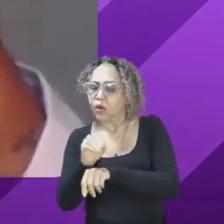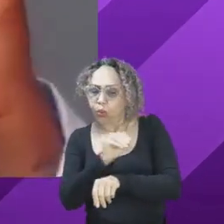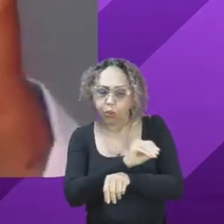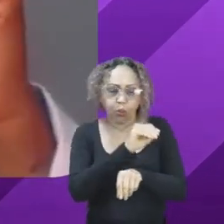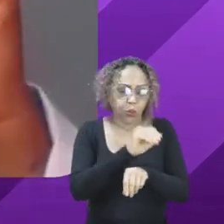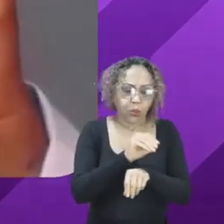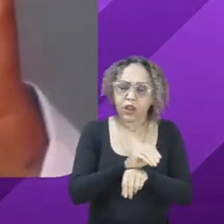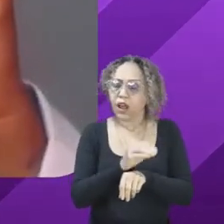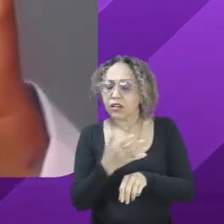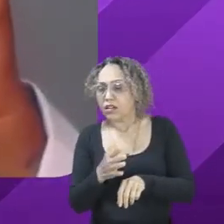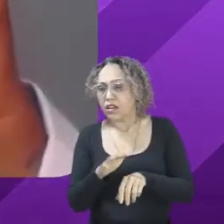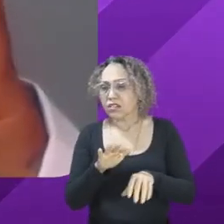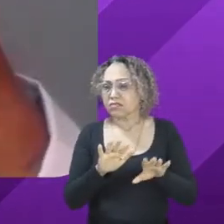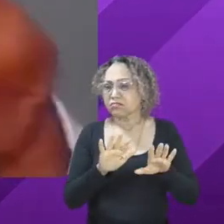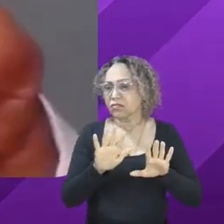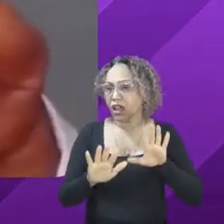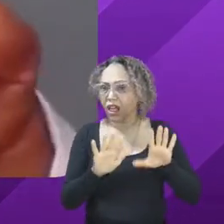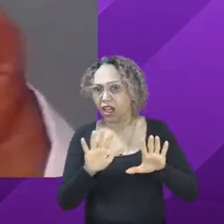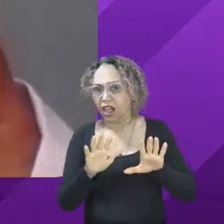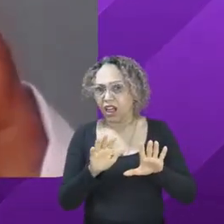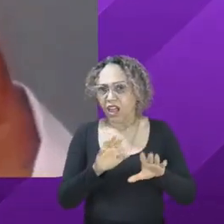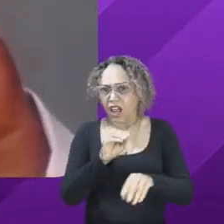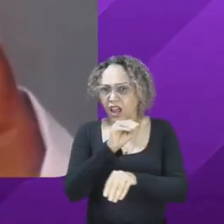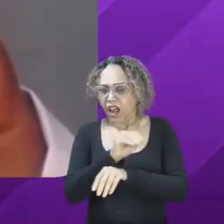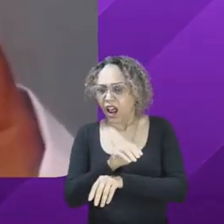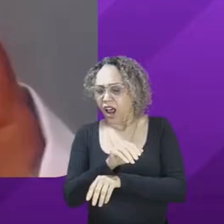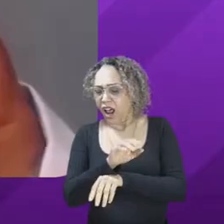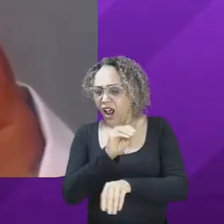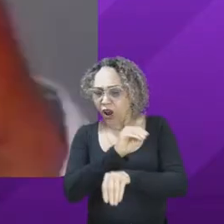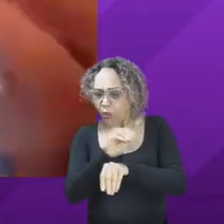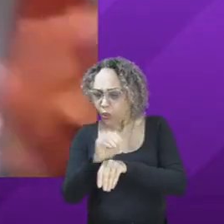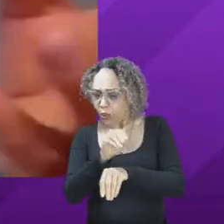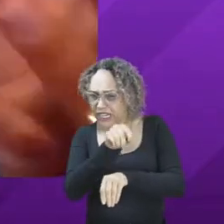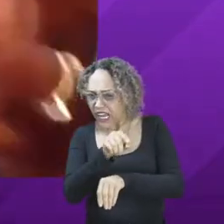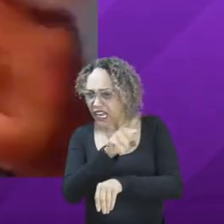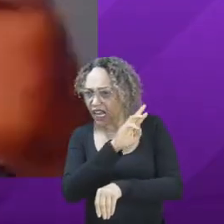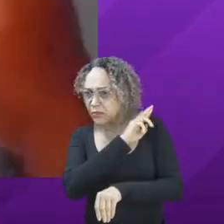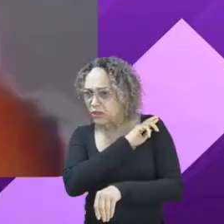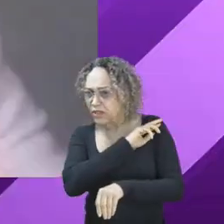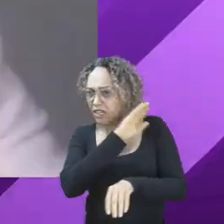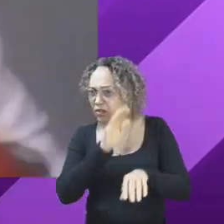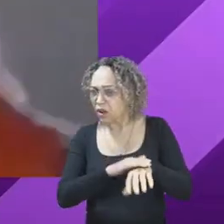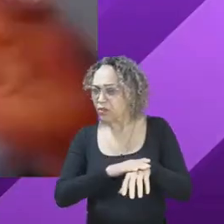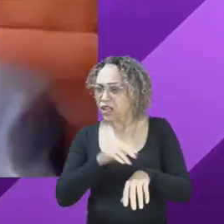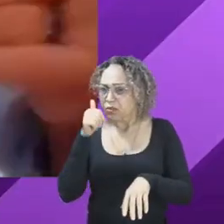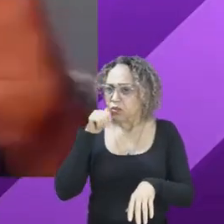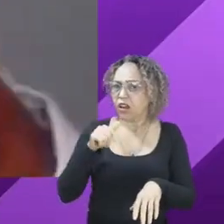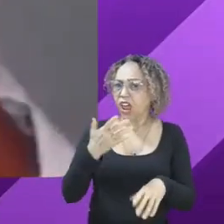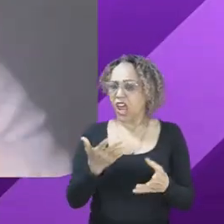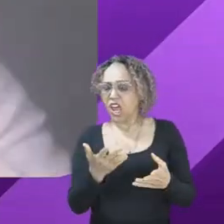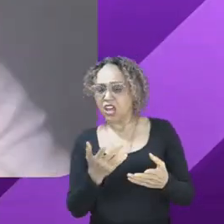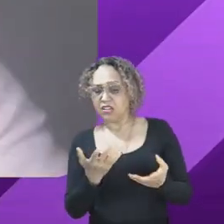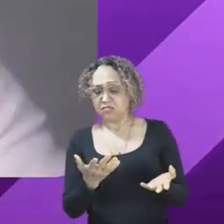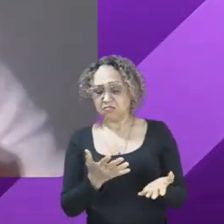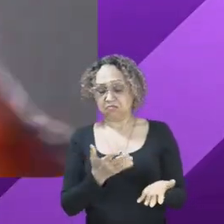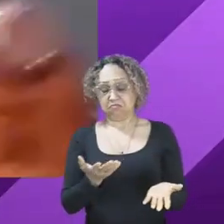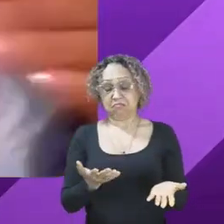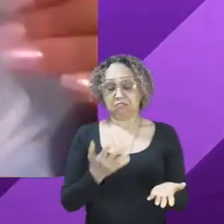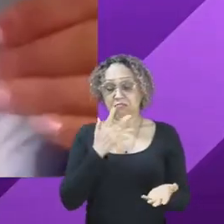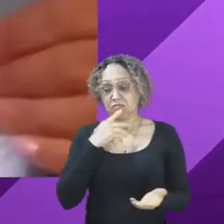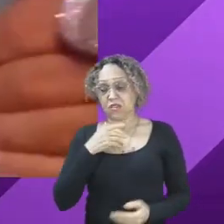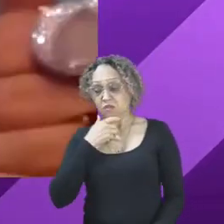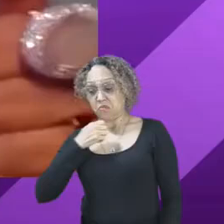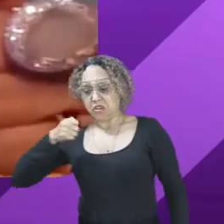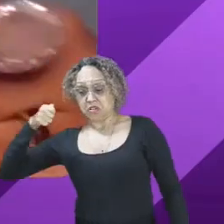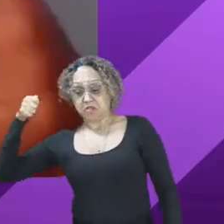é atribuído para as mulheres de uma maneira muito opressora, né? Pensando em como que o patriarcado